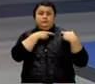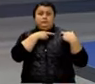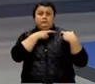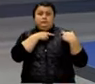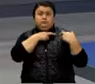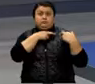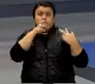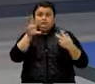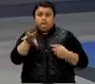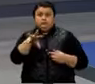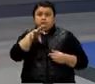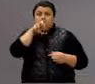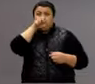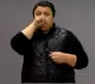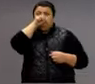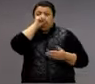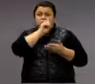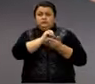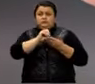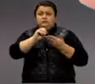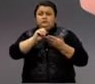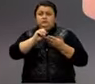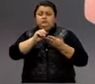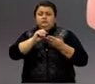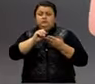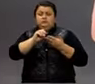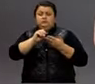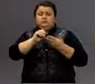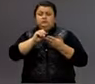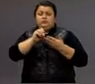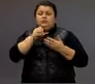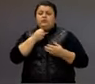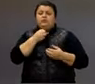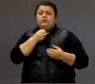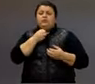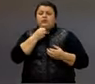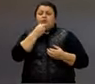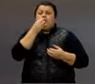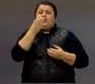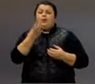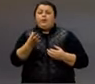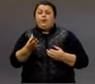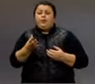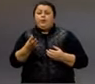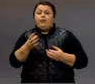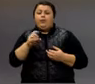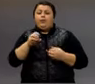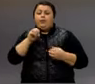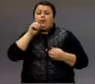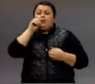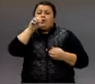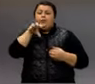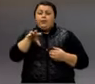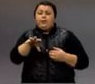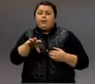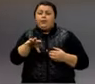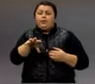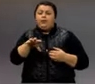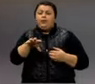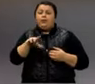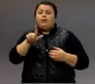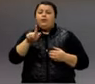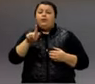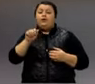gás oxigênio e liberar o gás carbônico do corpo. Bom, o